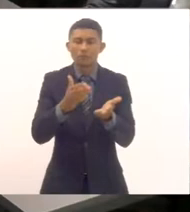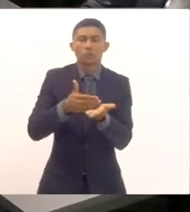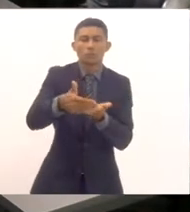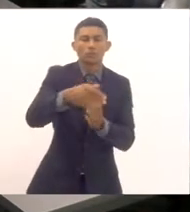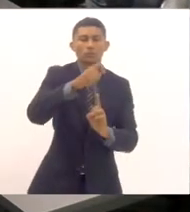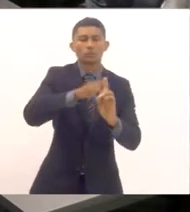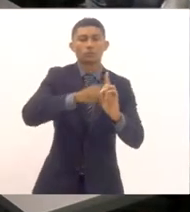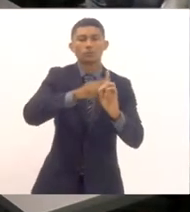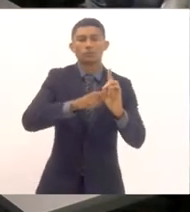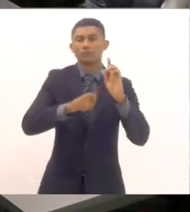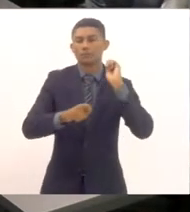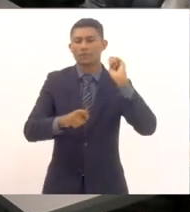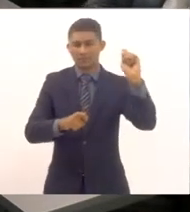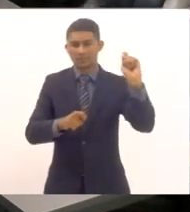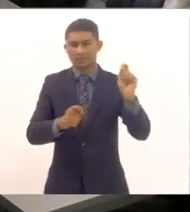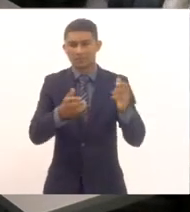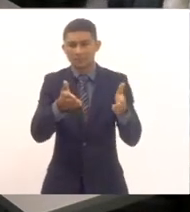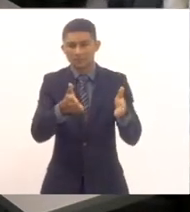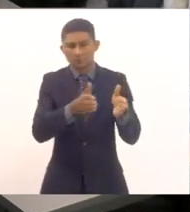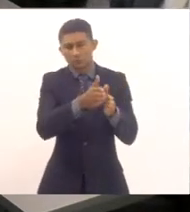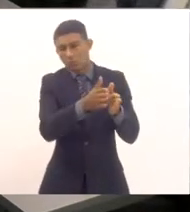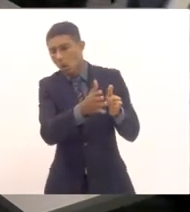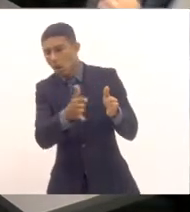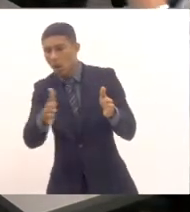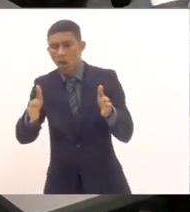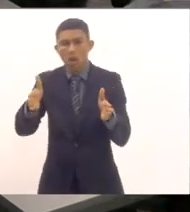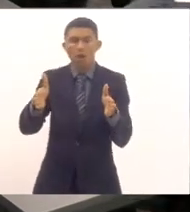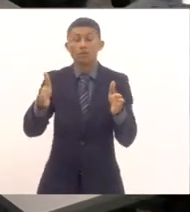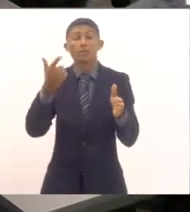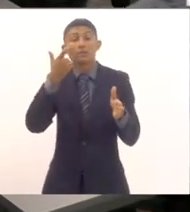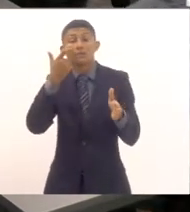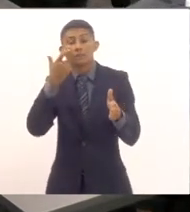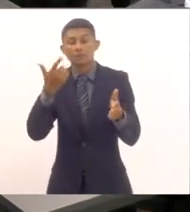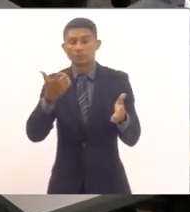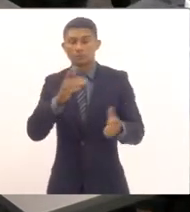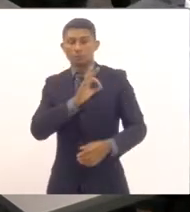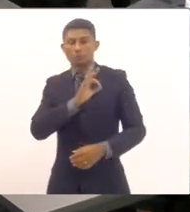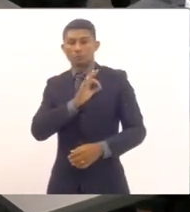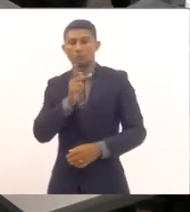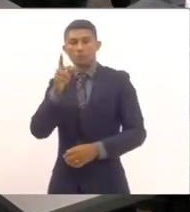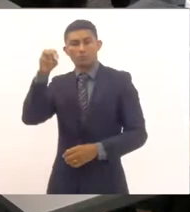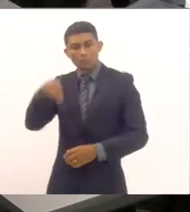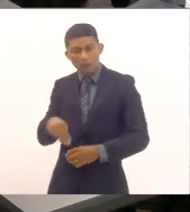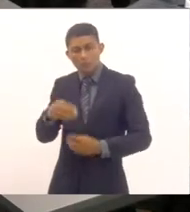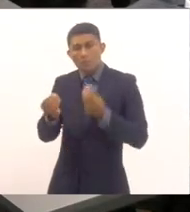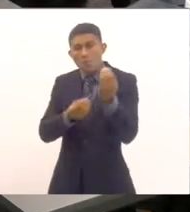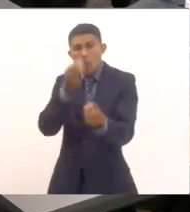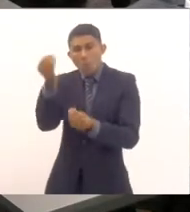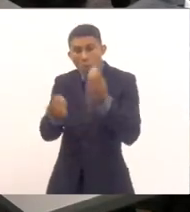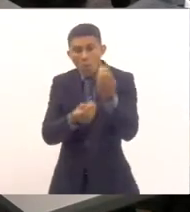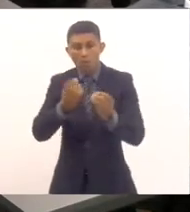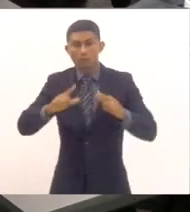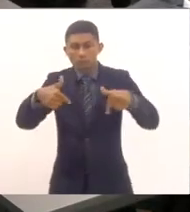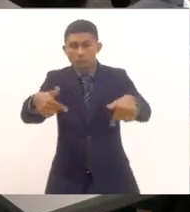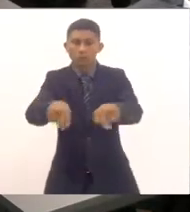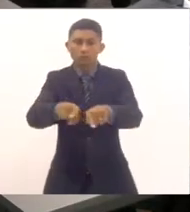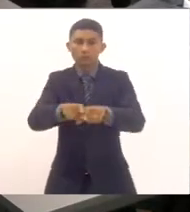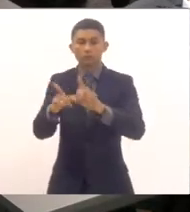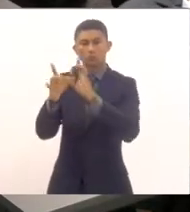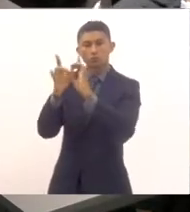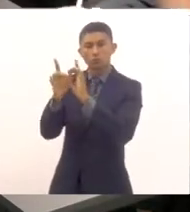abril Olá tudo isso para gente poder contextualizar atuação da polícia militar sempre parceria com a polícia civil